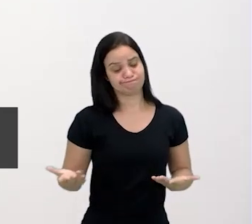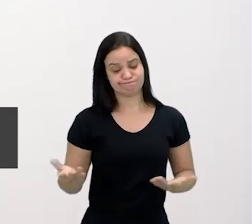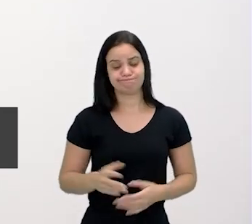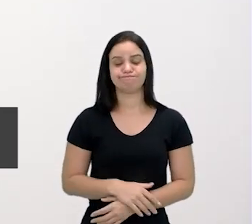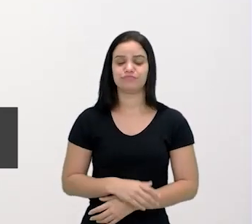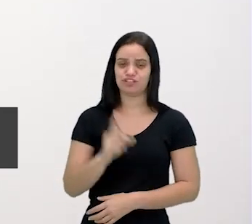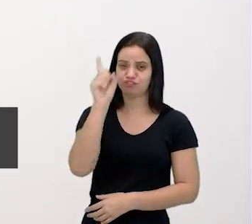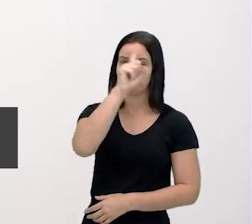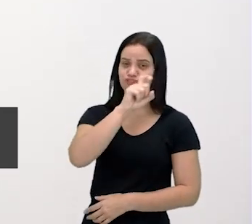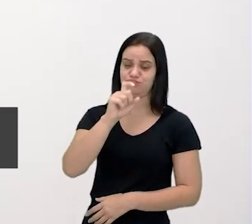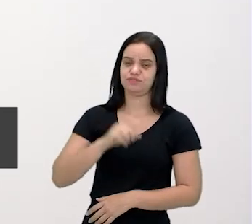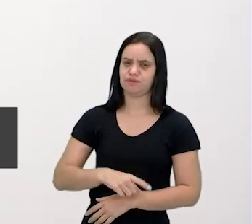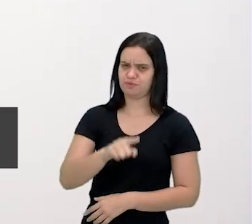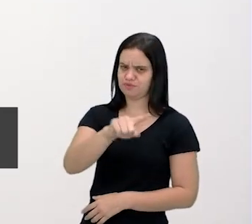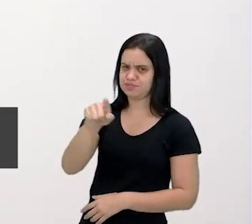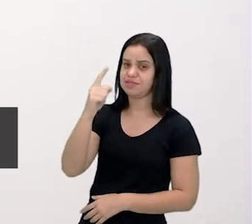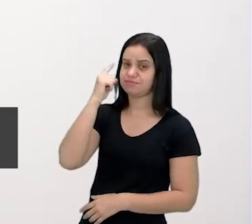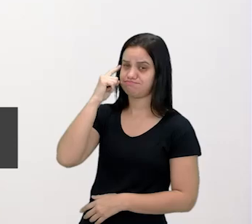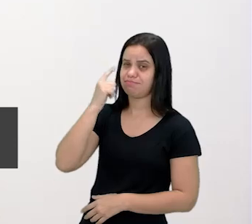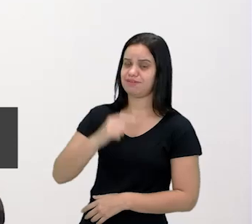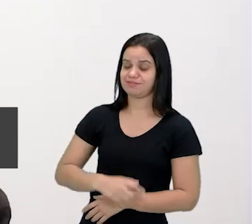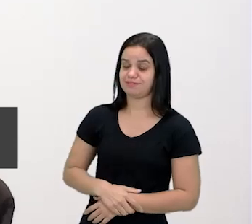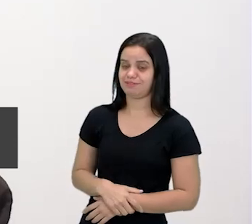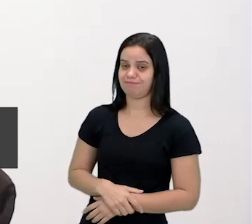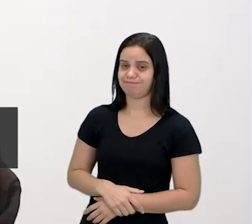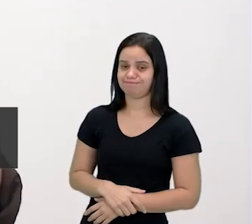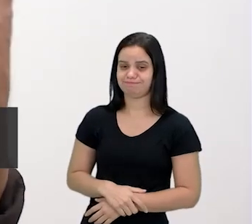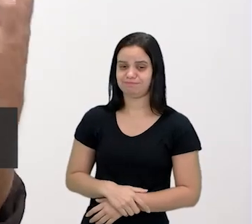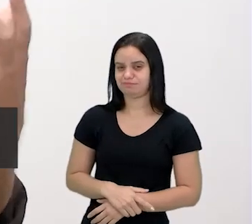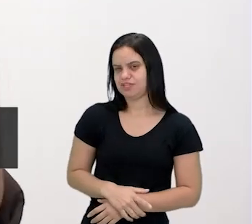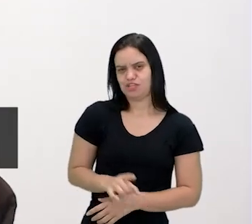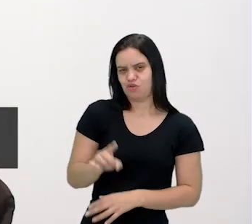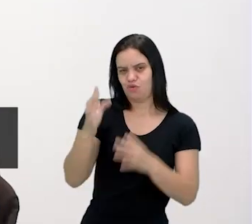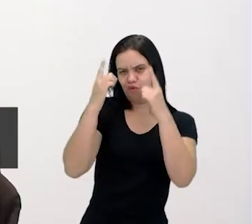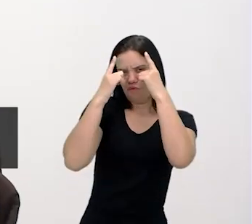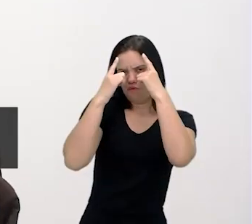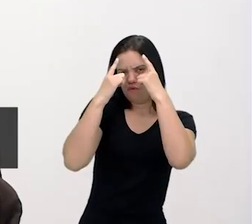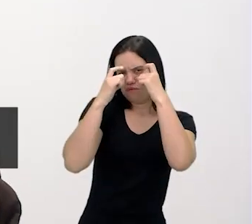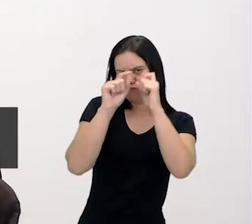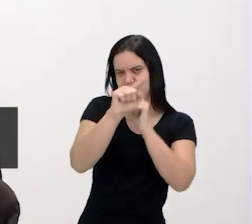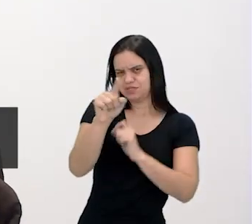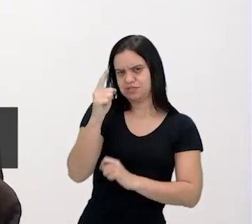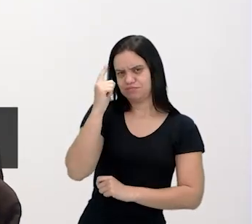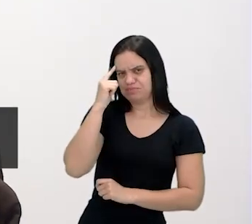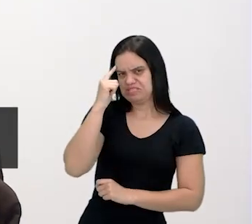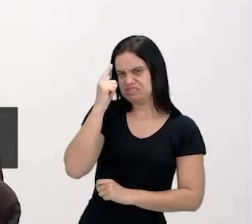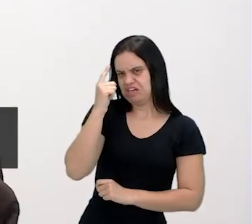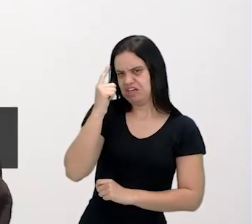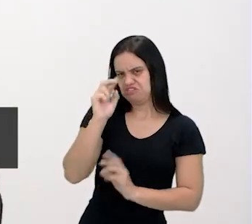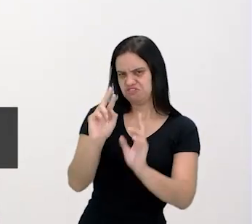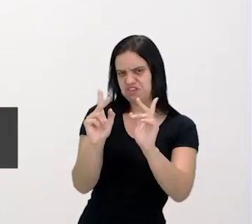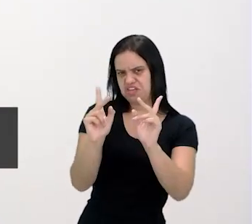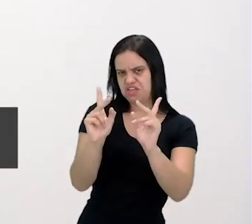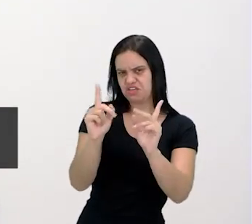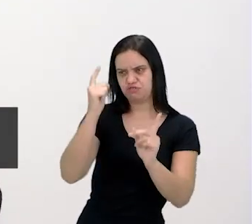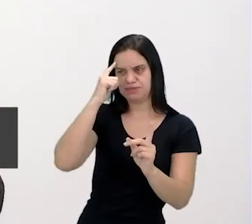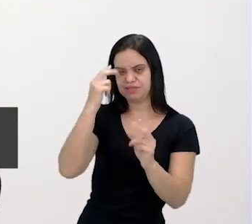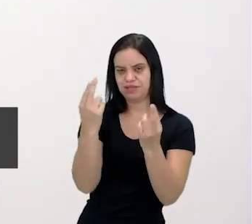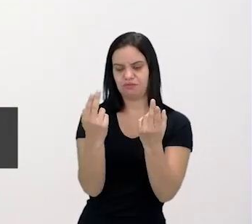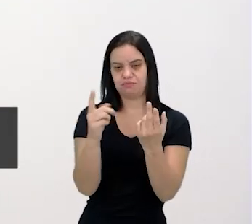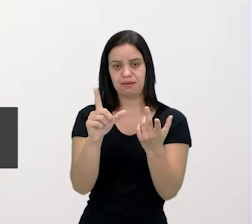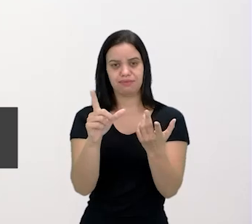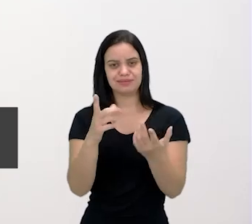É muita inocência. Pensem nisso, né? Aí uma ideia para se pensar, pode pensar diferente, pode pensar igual, mas